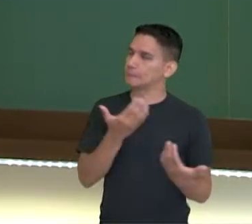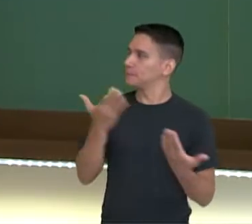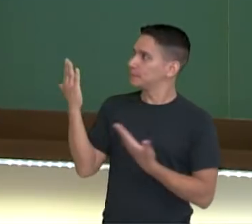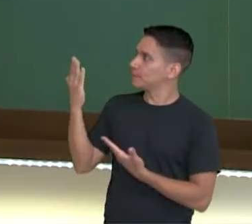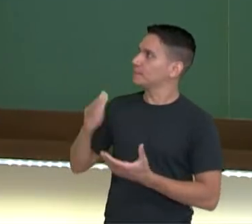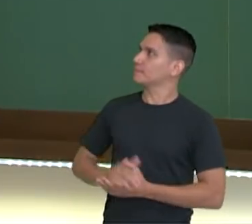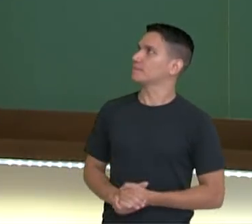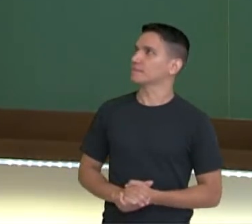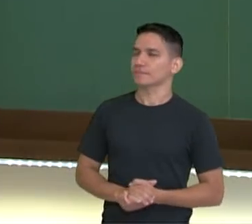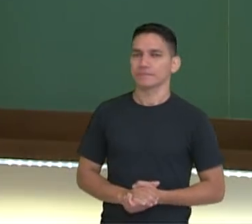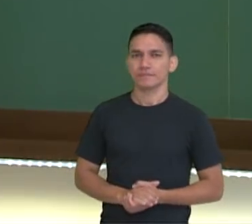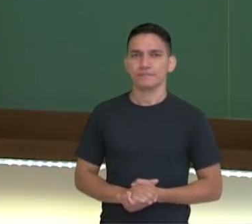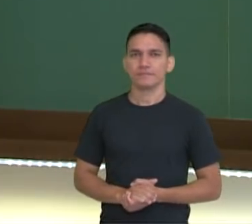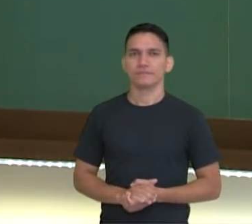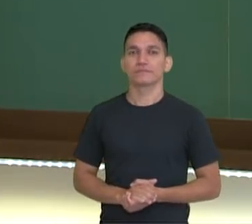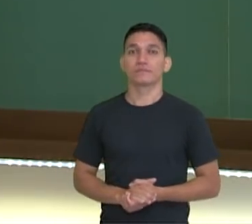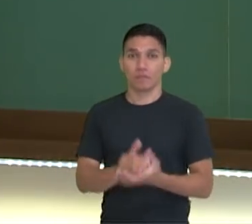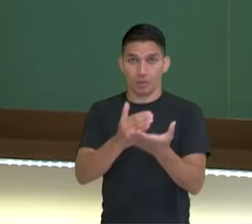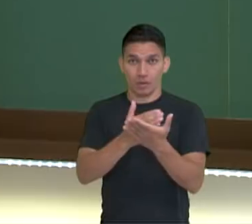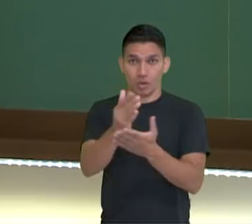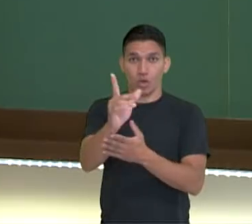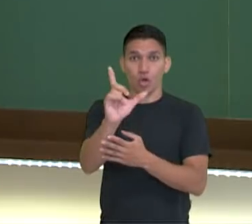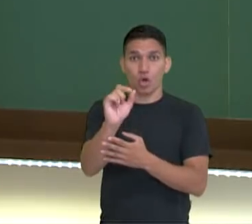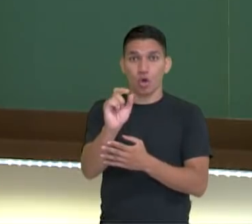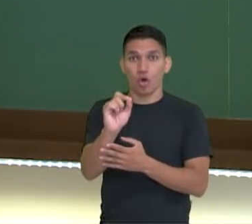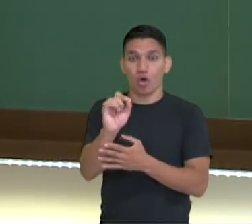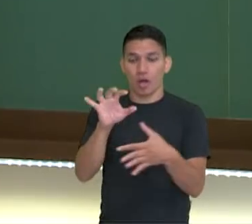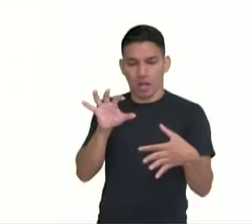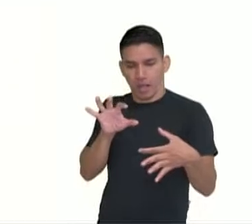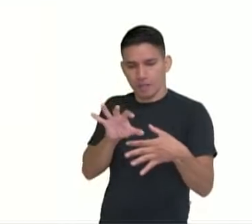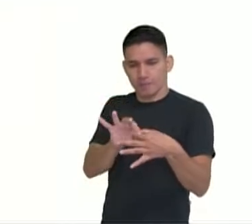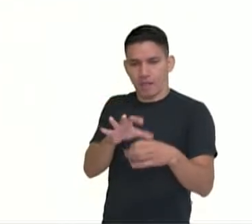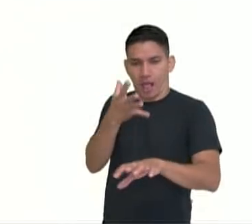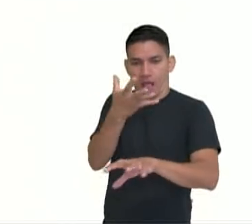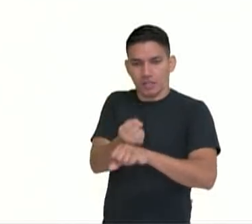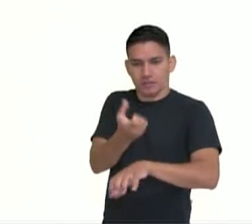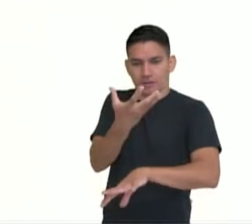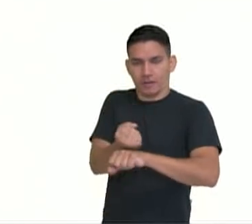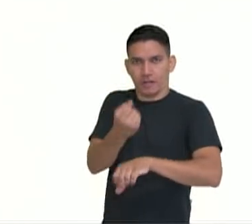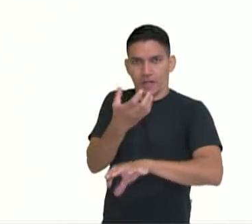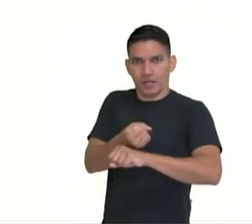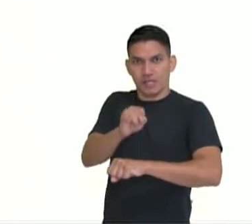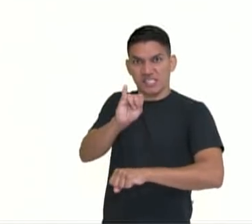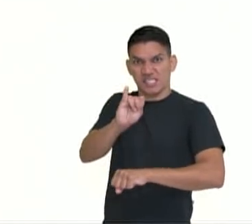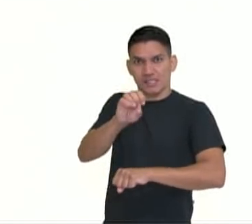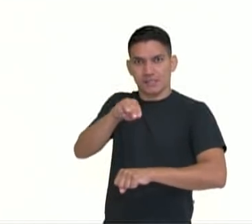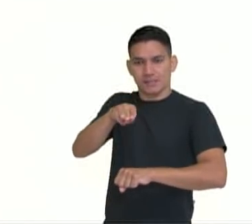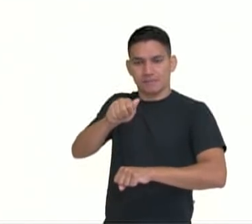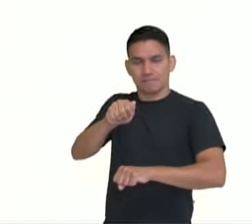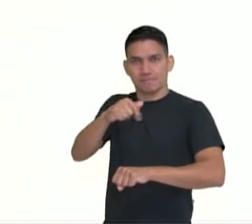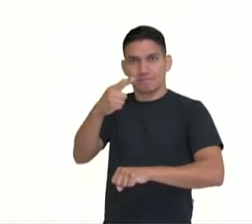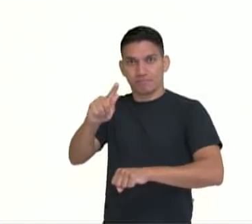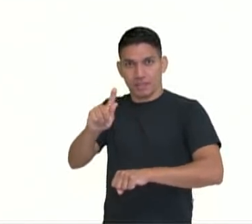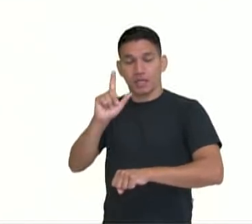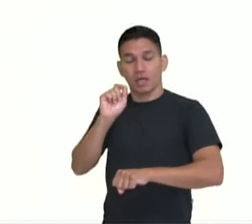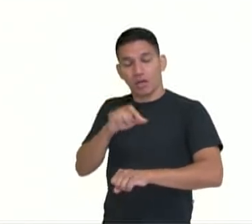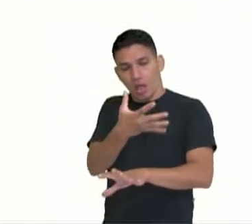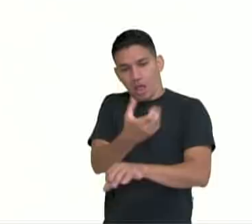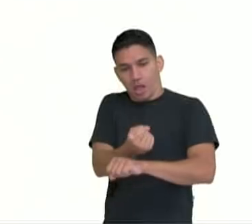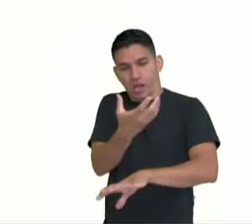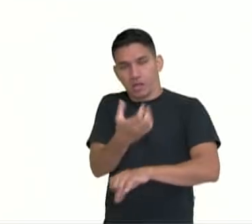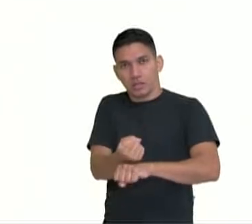bússola funciona. A partir da atração do seu ímã para com o